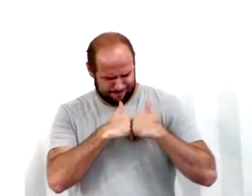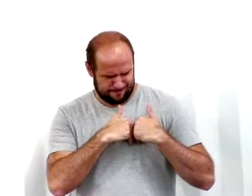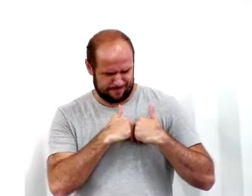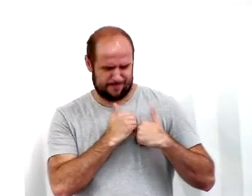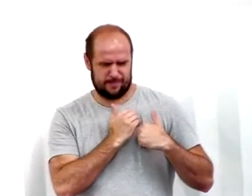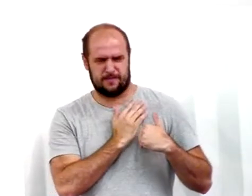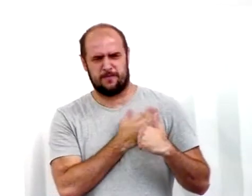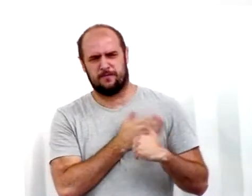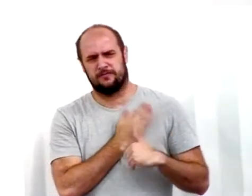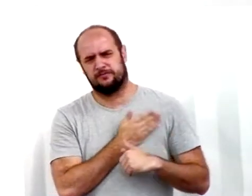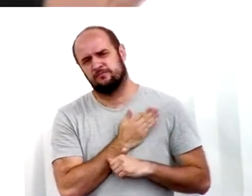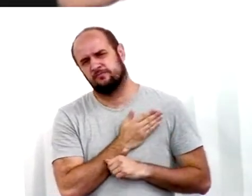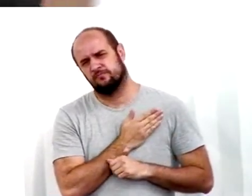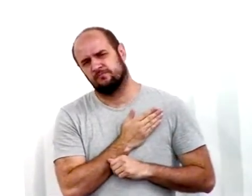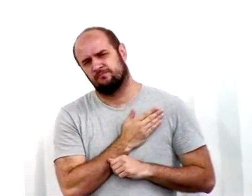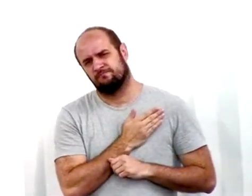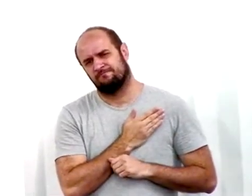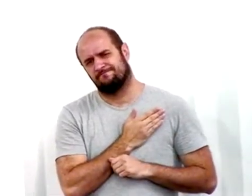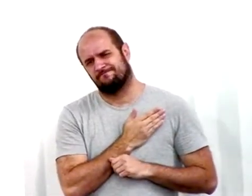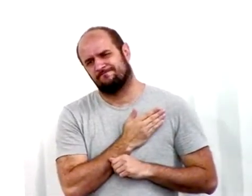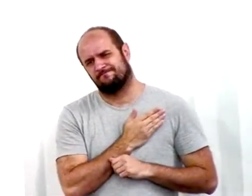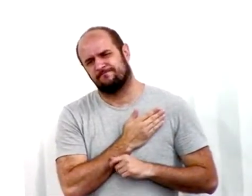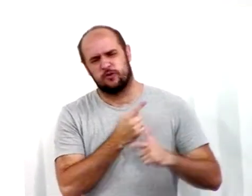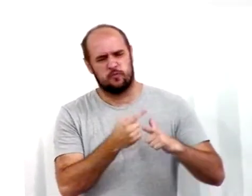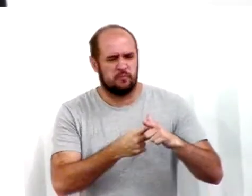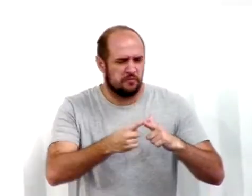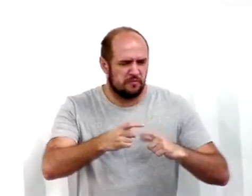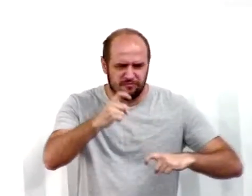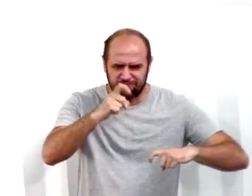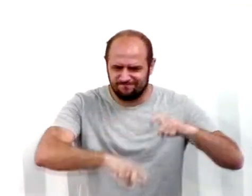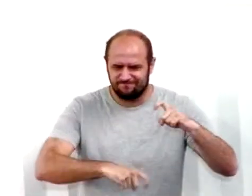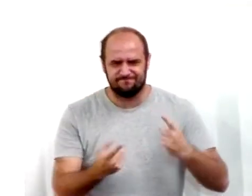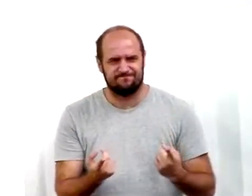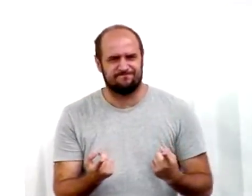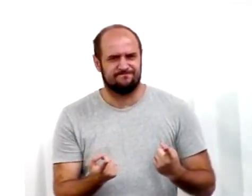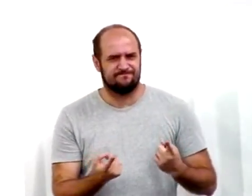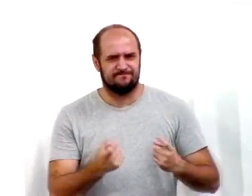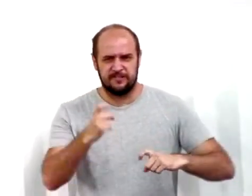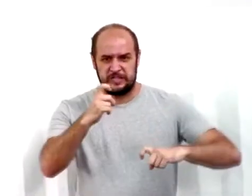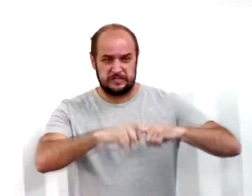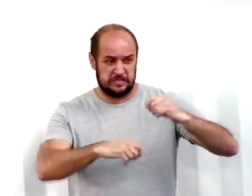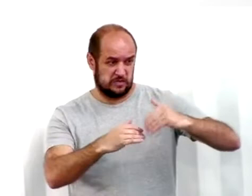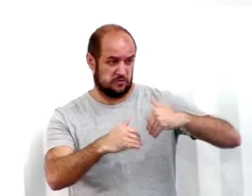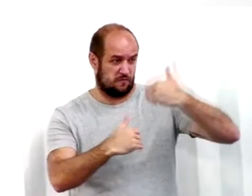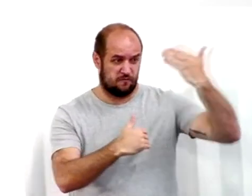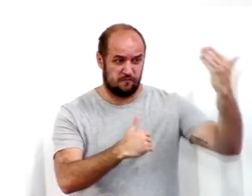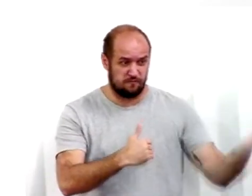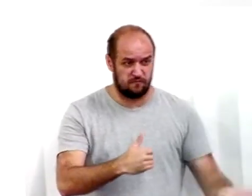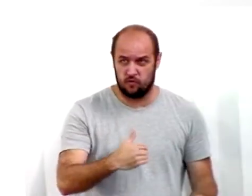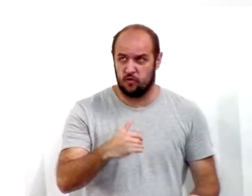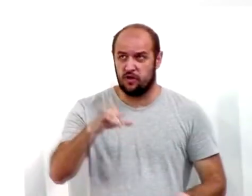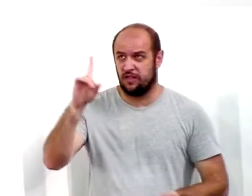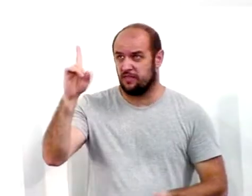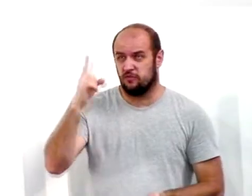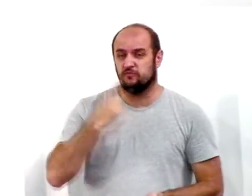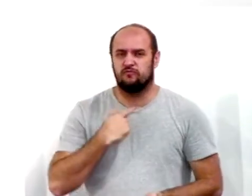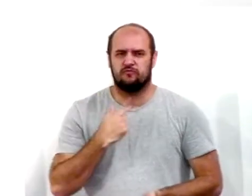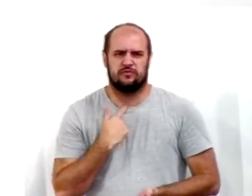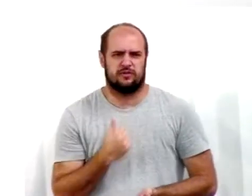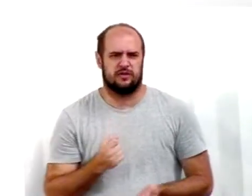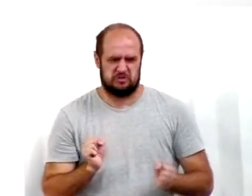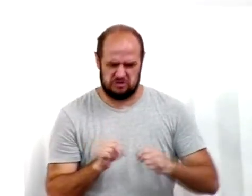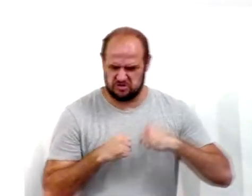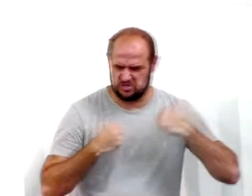coração. A imoralidade sexual, o sexo fora dos padrões de Deus, uma rebelião,